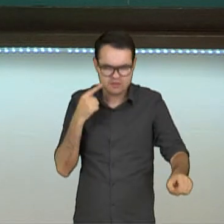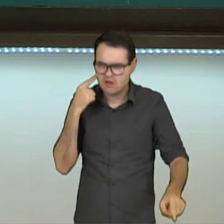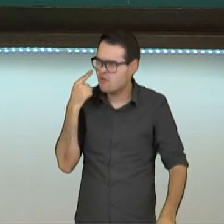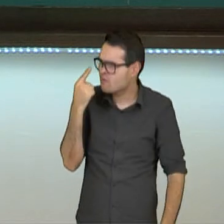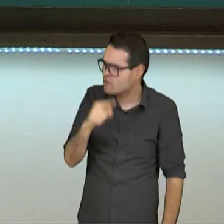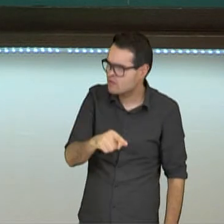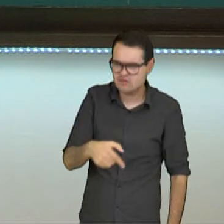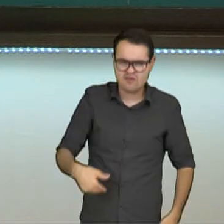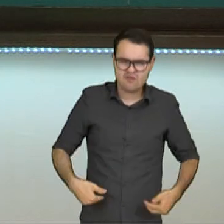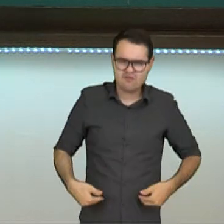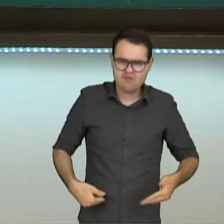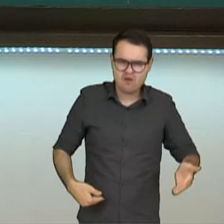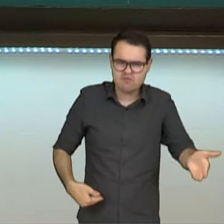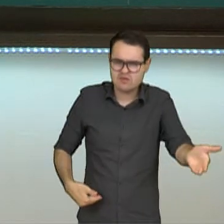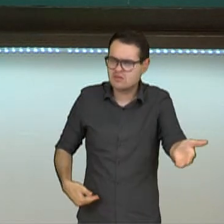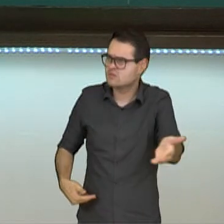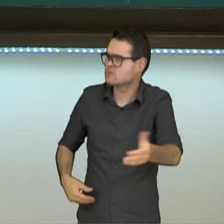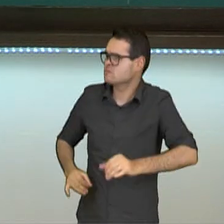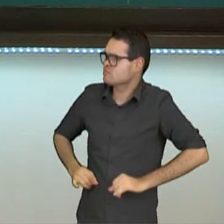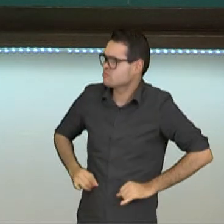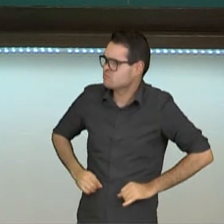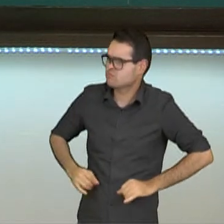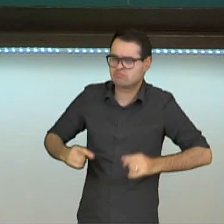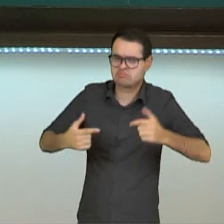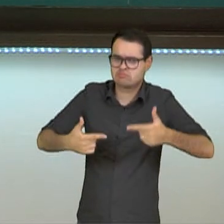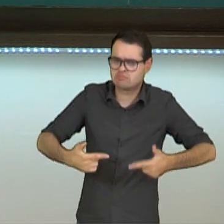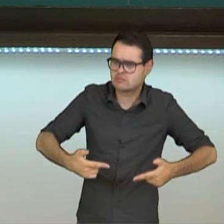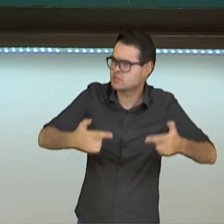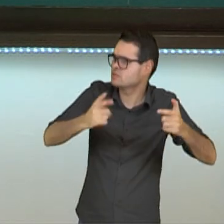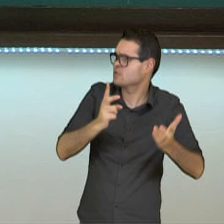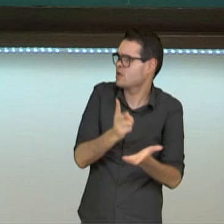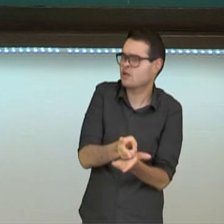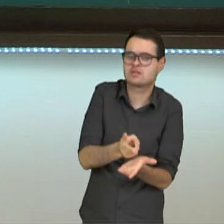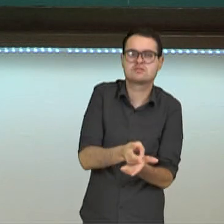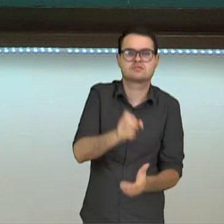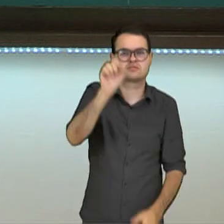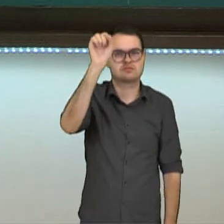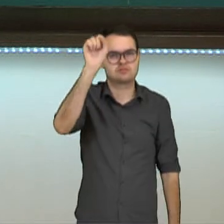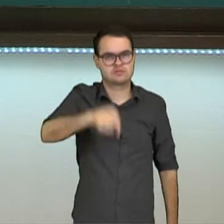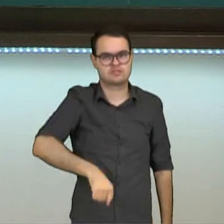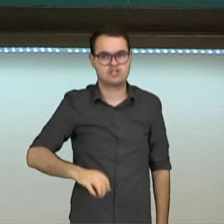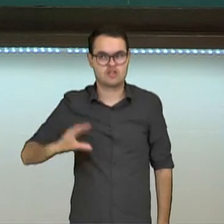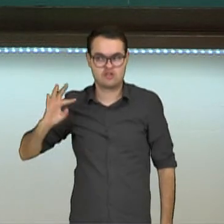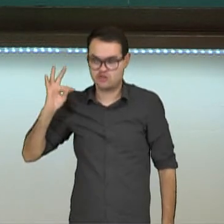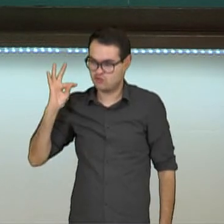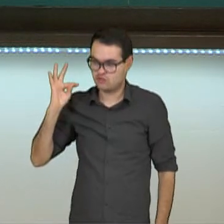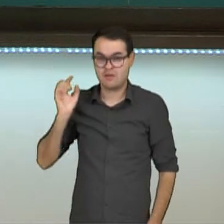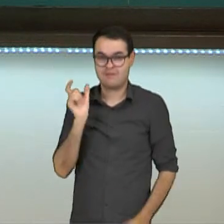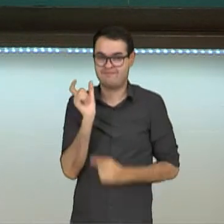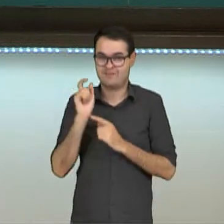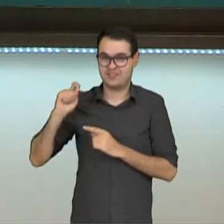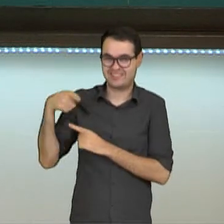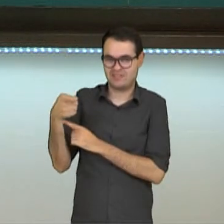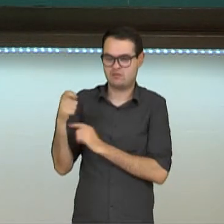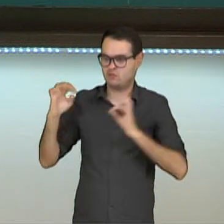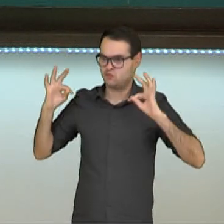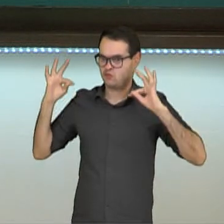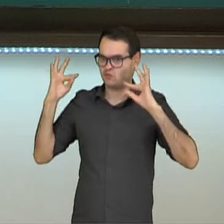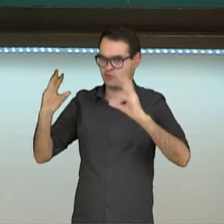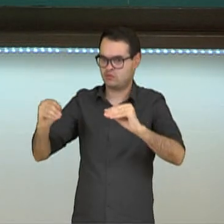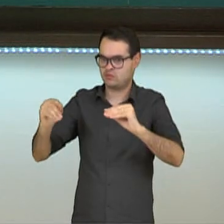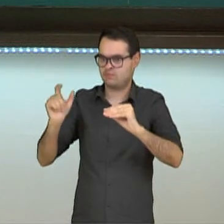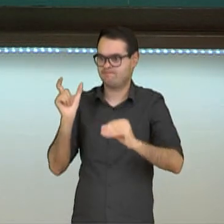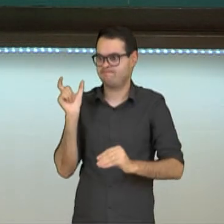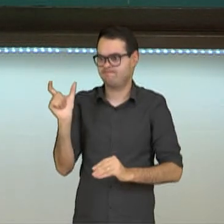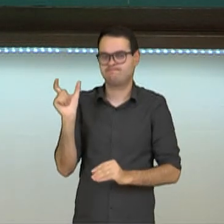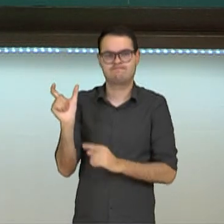porque eu vejo conflitos. Sim, gente, porque essa palavra, todos, é uma palavra muito grande. Tem que